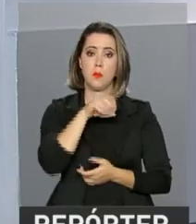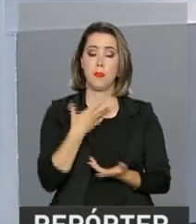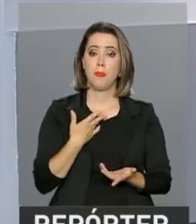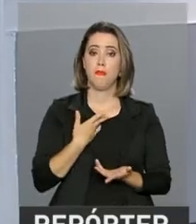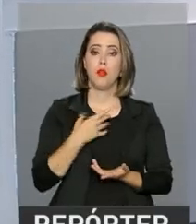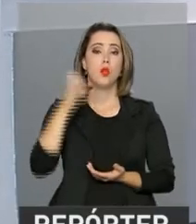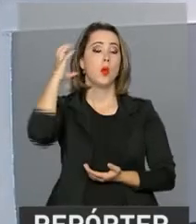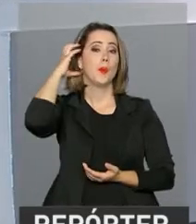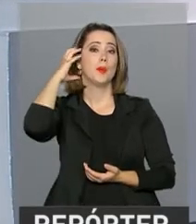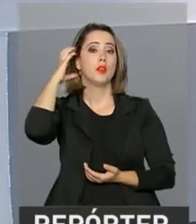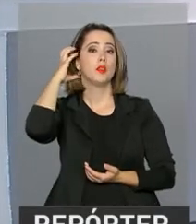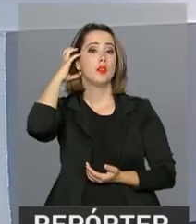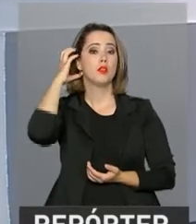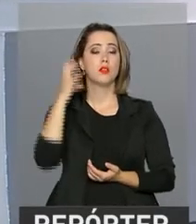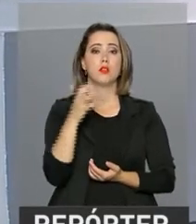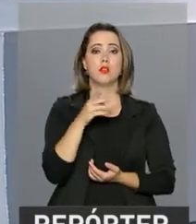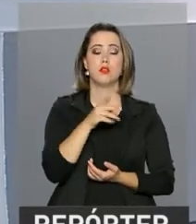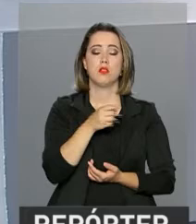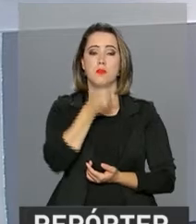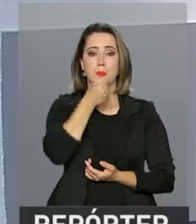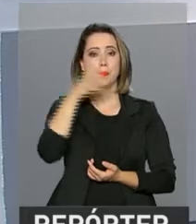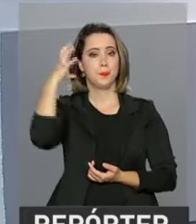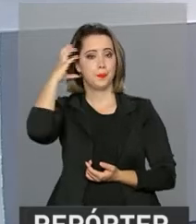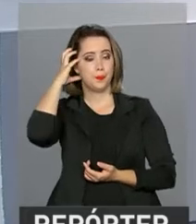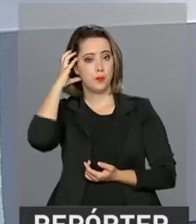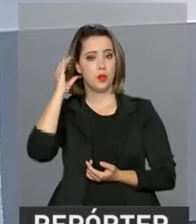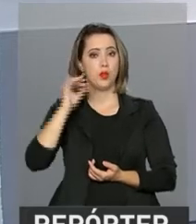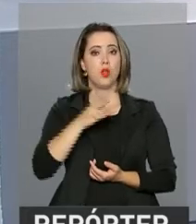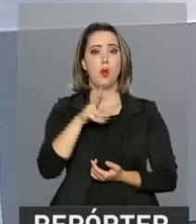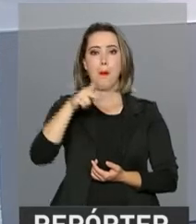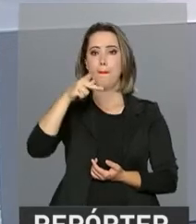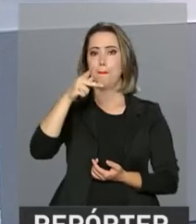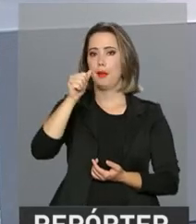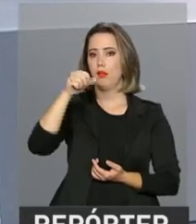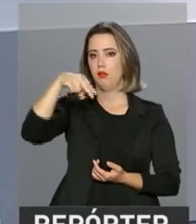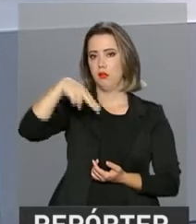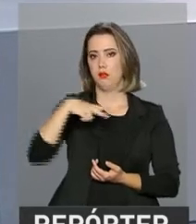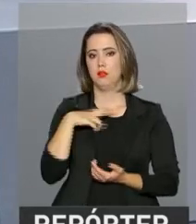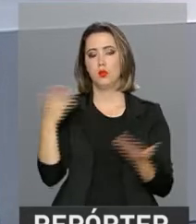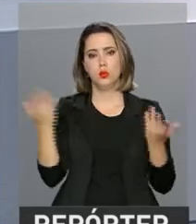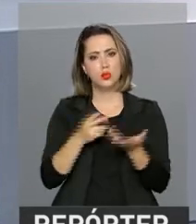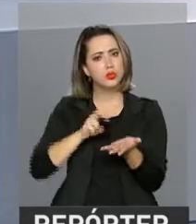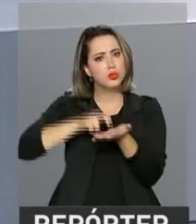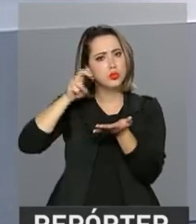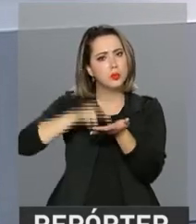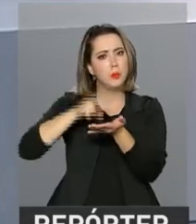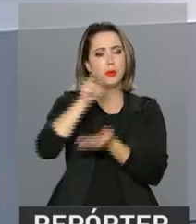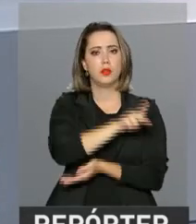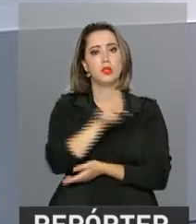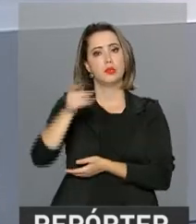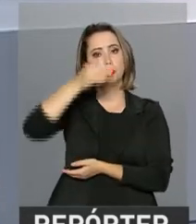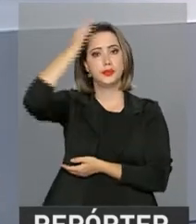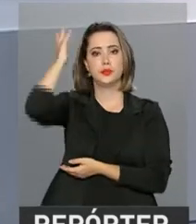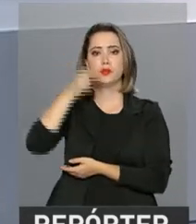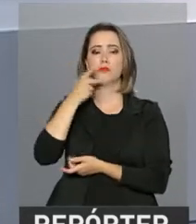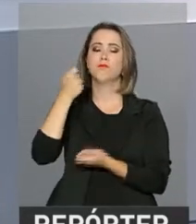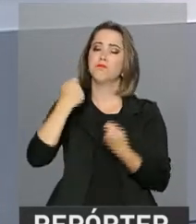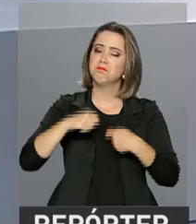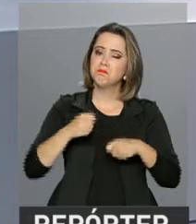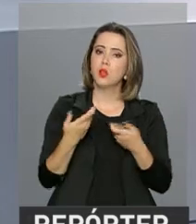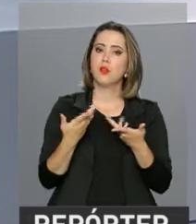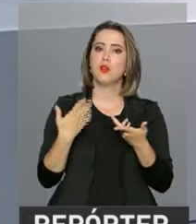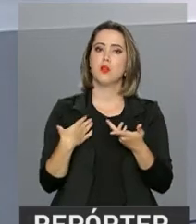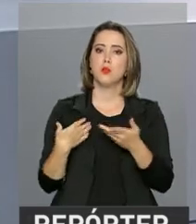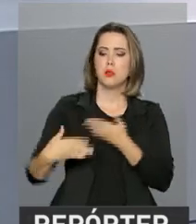entrevista à Rádio Jovem Pan, hoje pela manhã, o presidente Michel Temer disse que faz parte do jogo democrático negociar com o Congresso